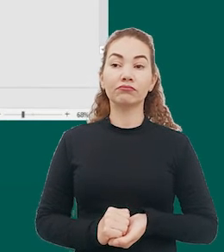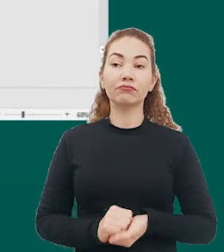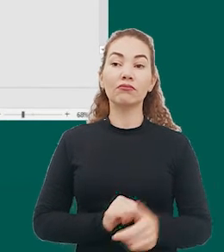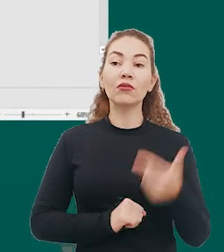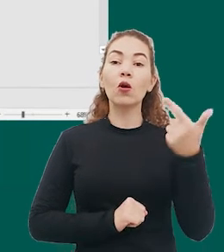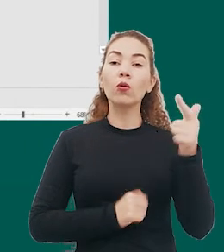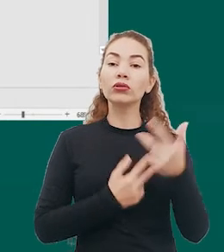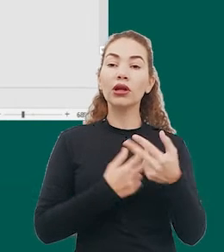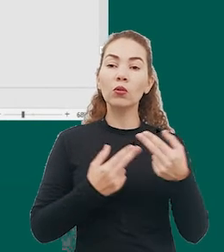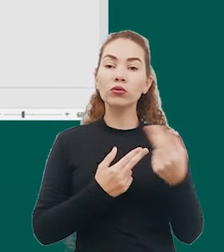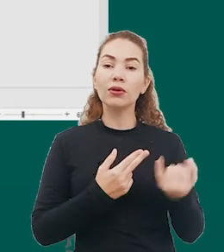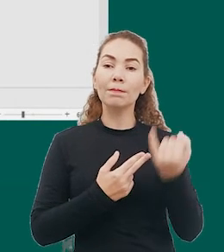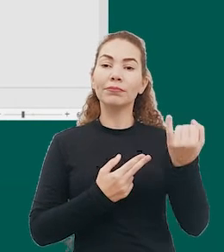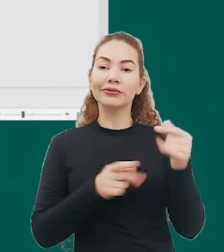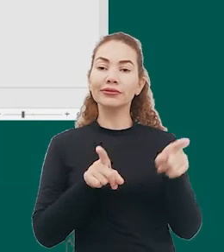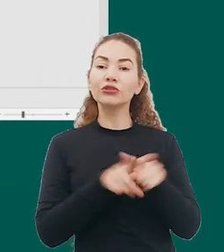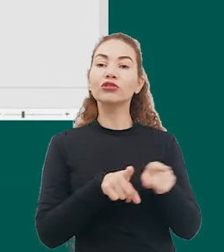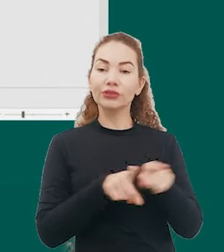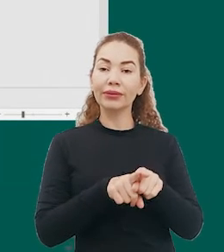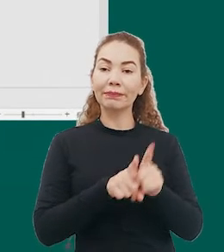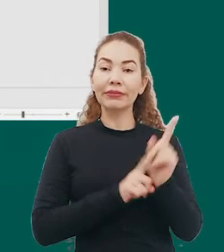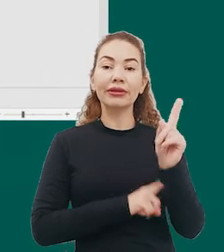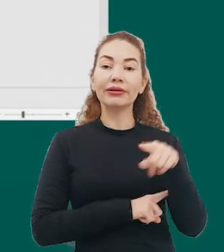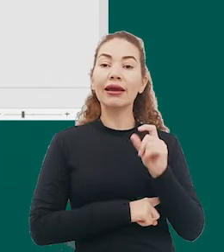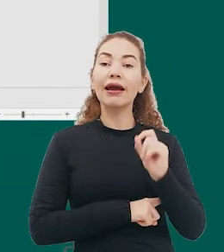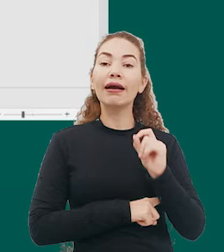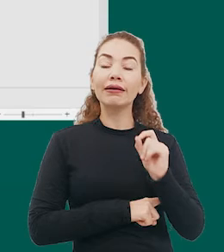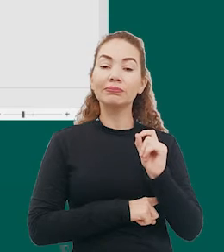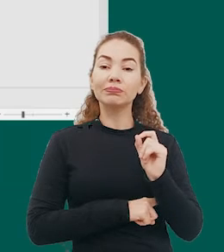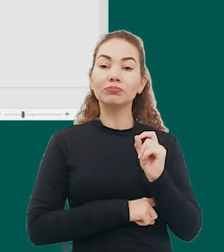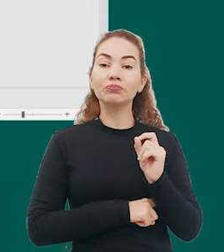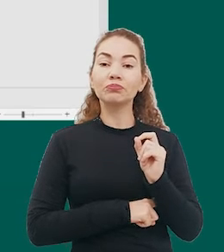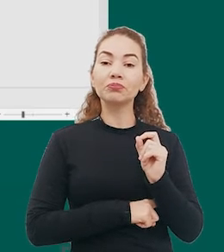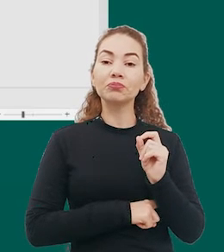Outro item que nós temos se diz